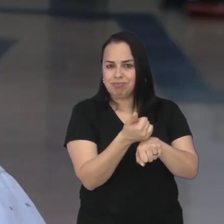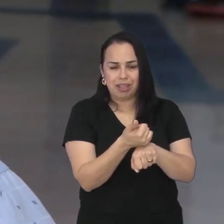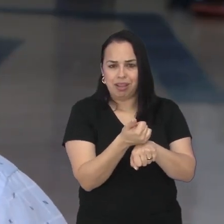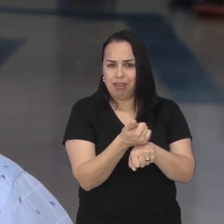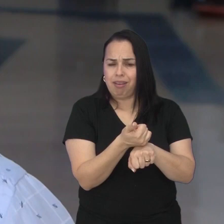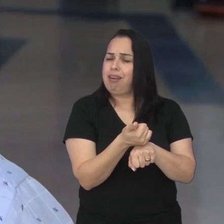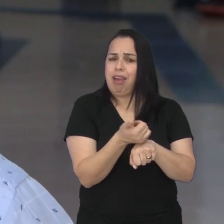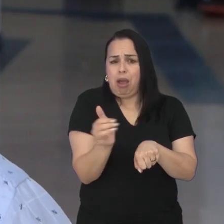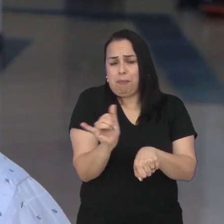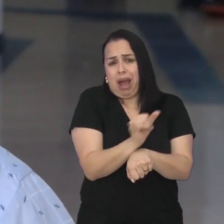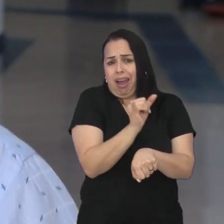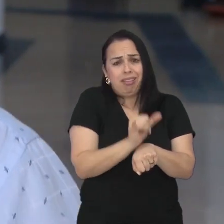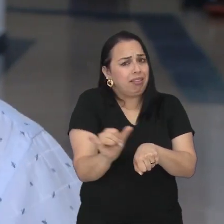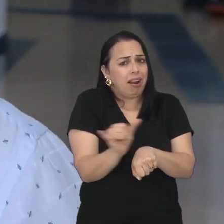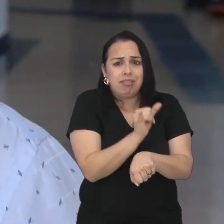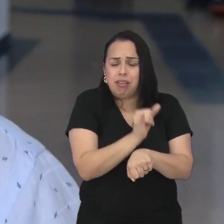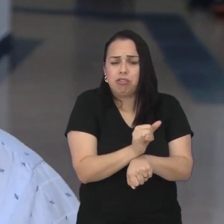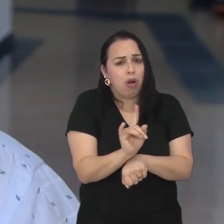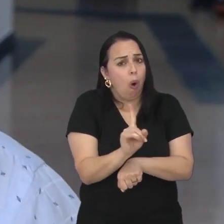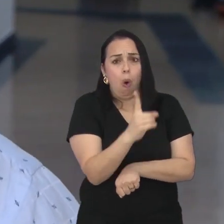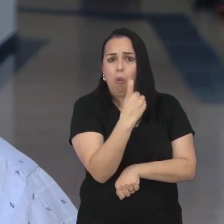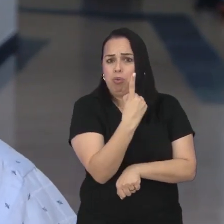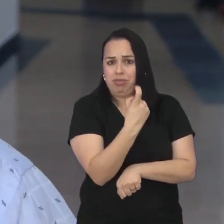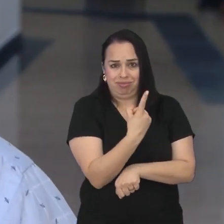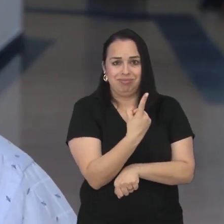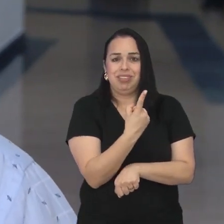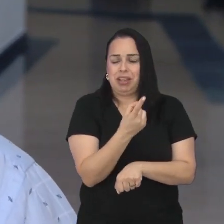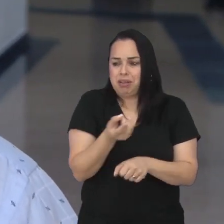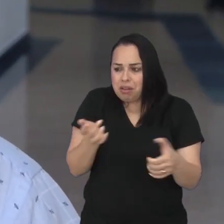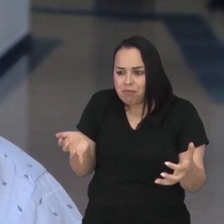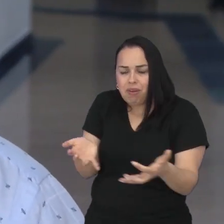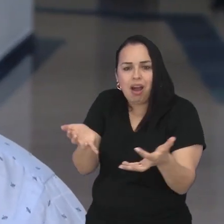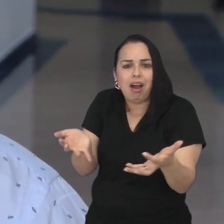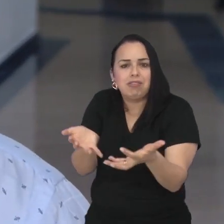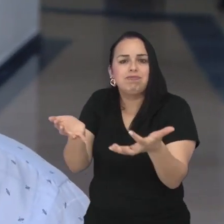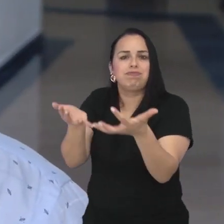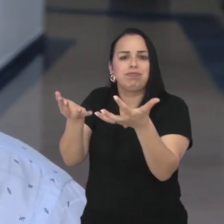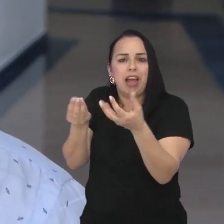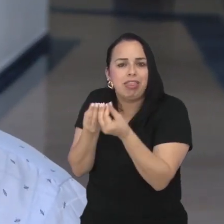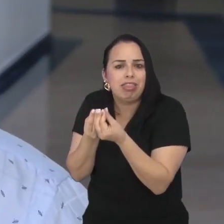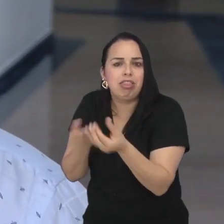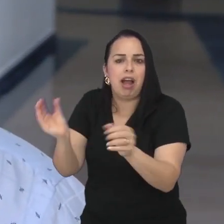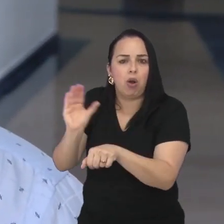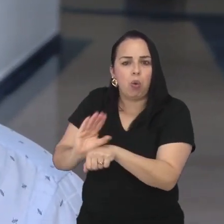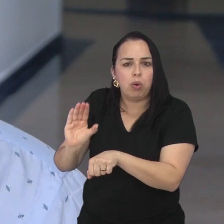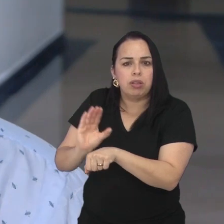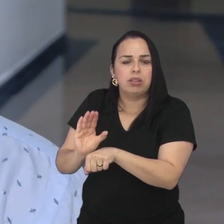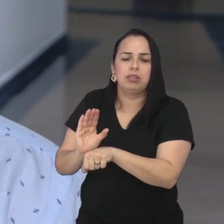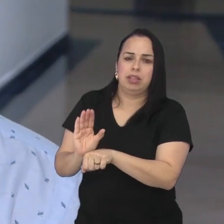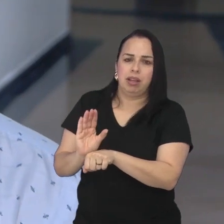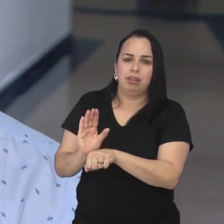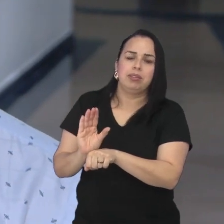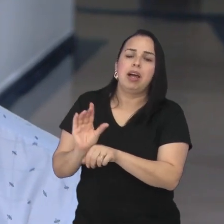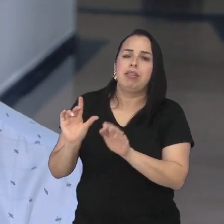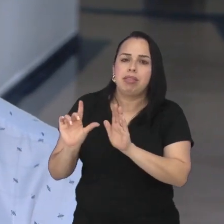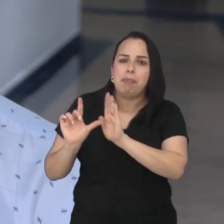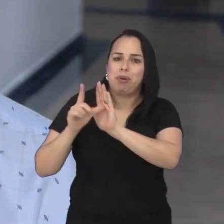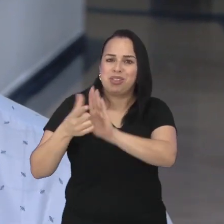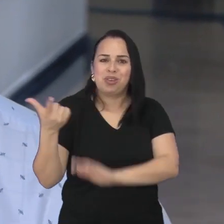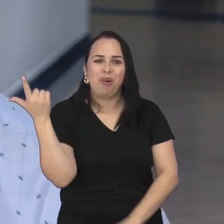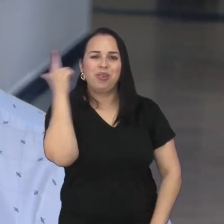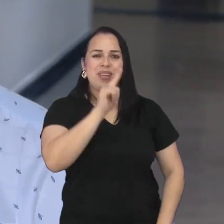profissionalização. Não existe outro meio, outro caminho de você poder incentivar esses jovens a poder participar